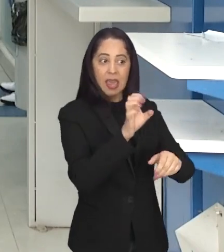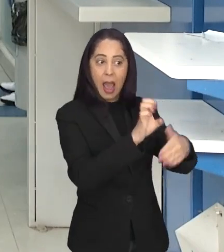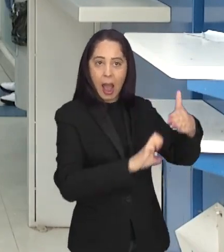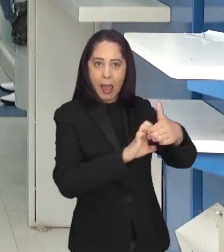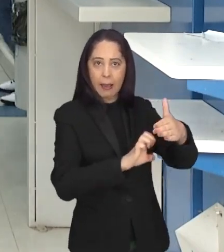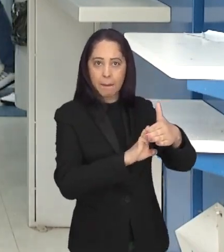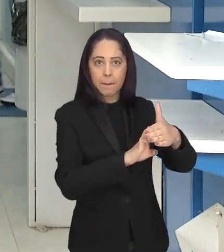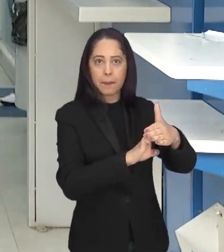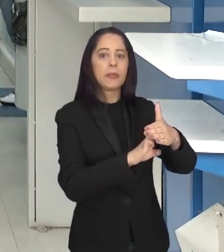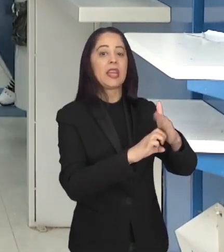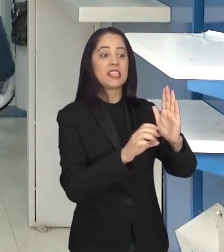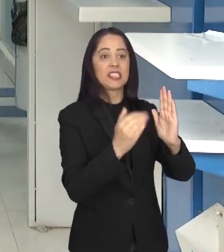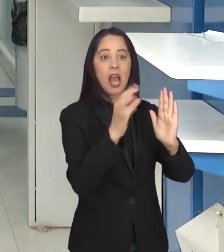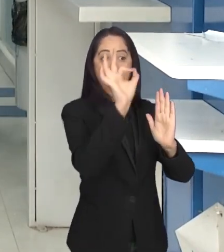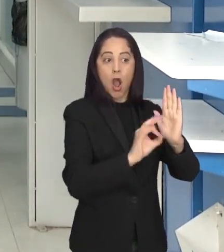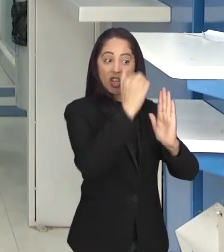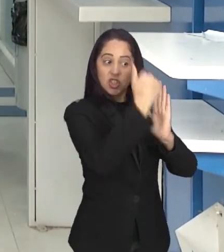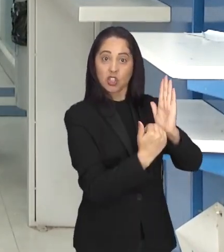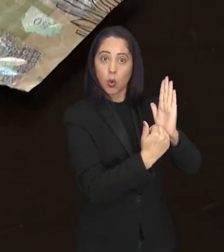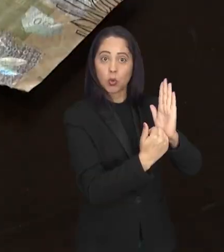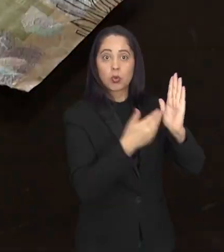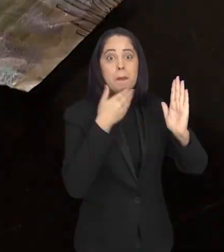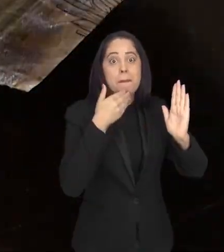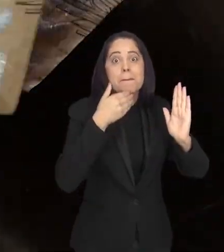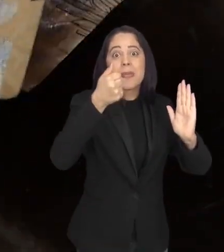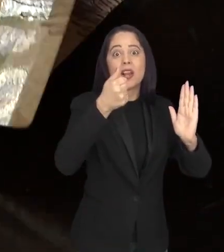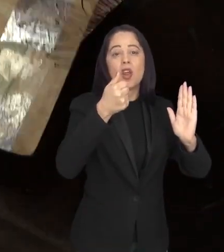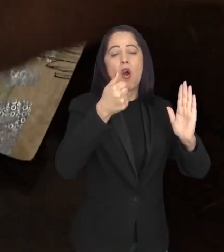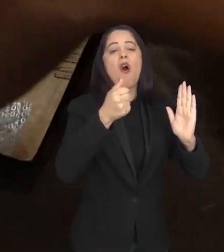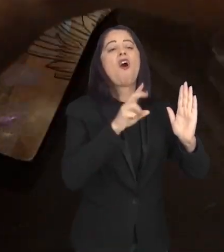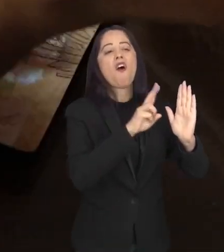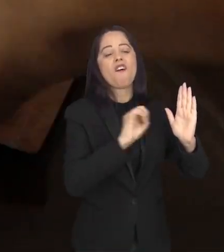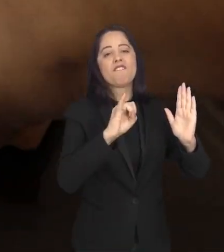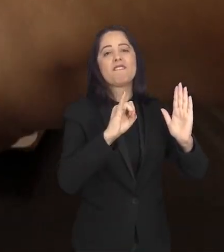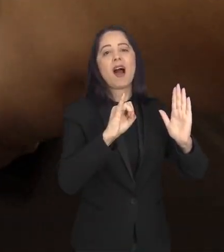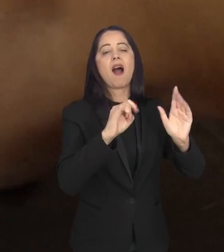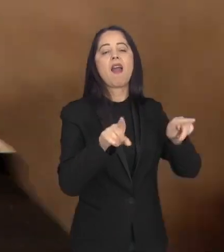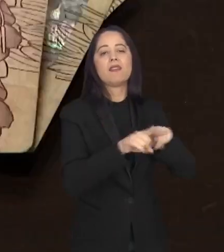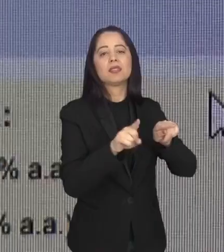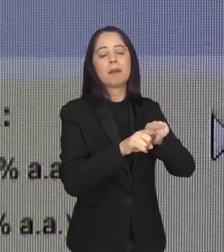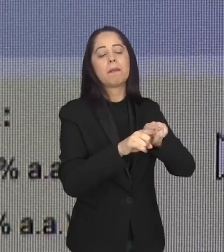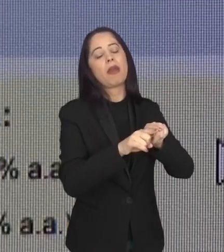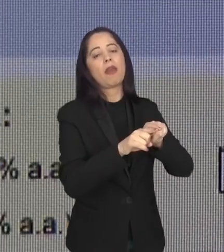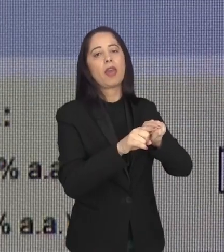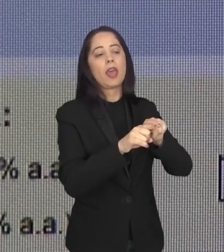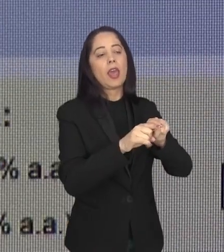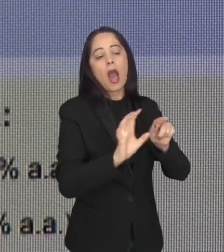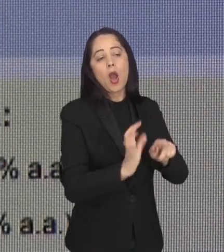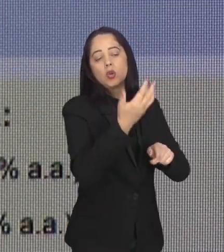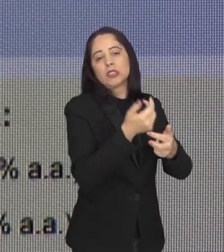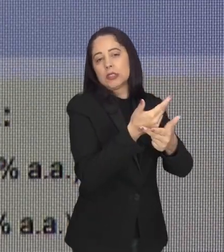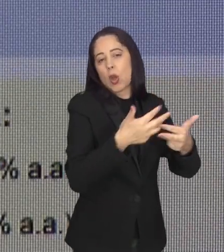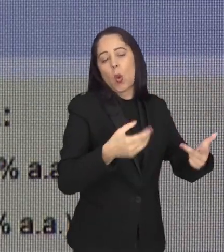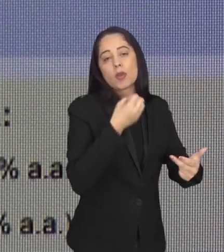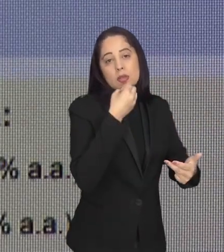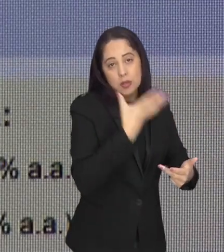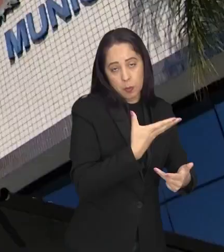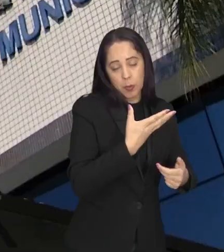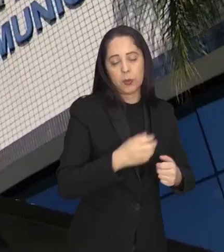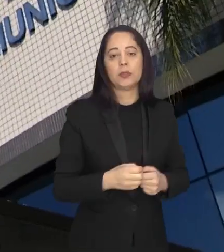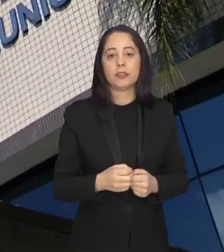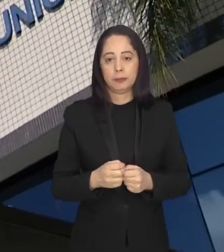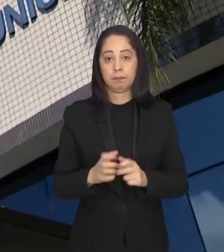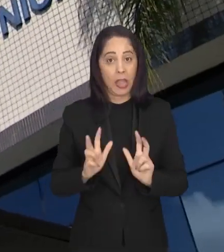der o maior desconto vai receber uma compensação no fundo de garantia. E a situação da inadimplência também